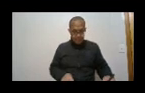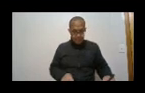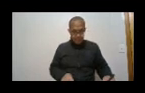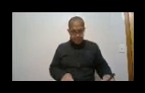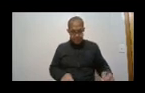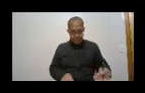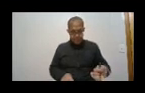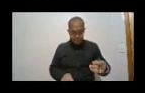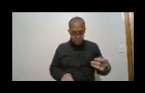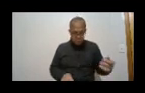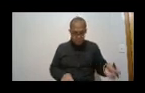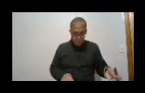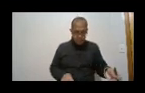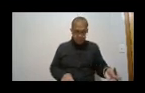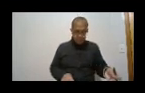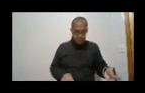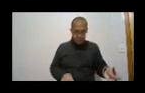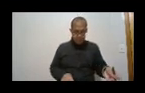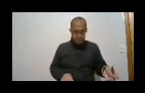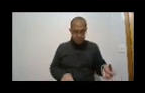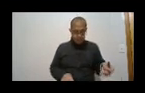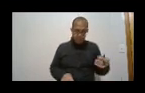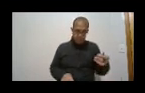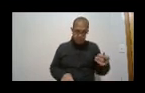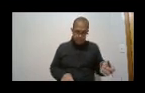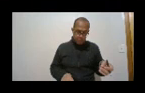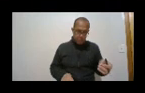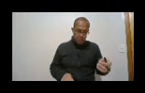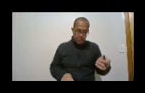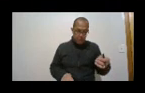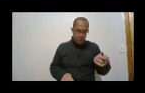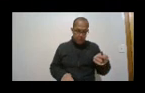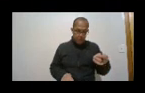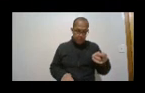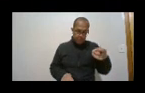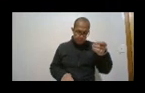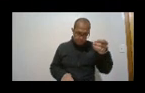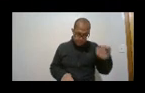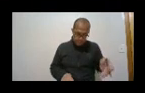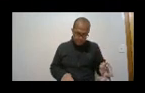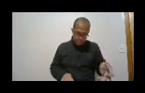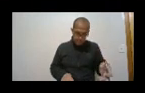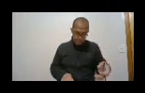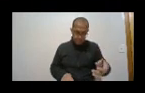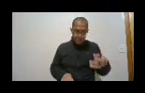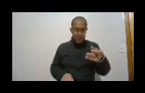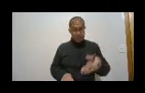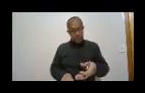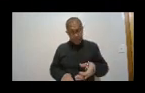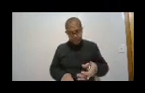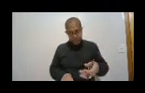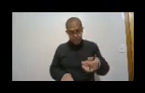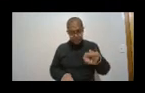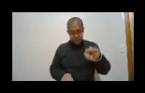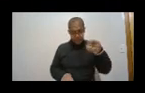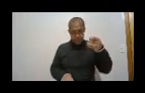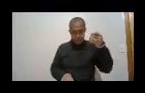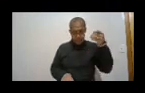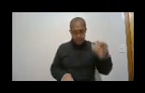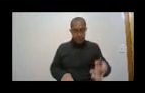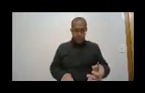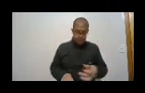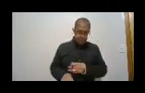Existem diversos órgãos que fazem metabolismo, fígado, o metabolismo hepático é o principal, mas rim também